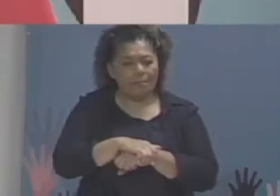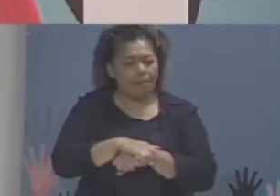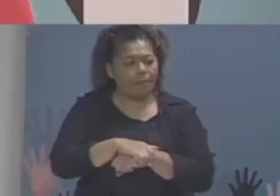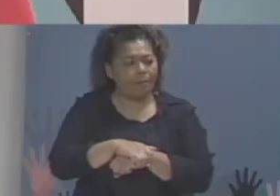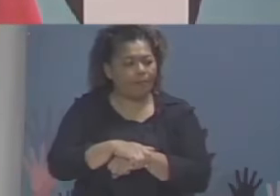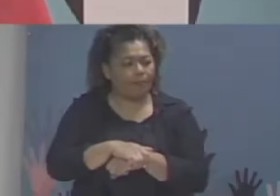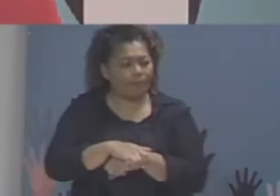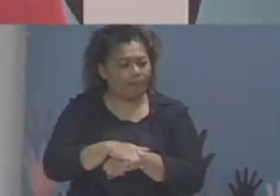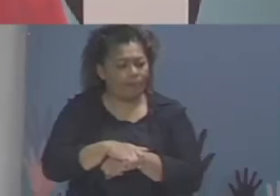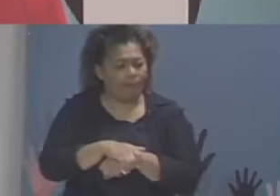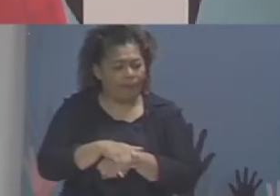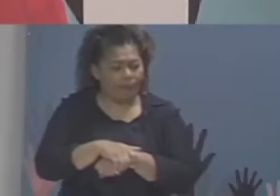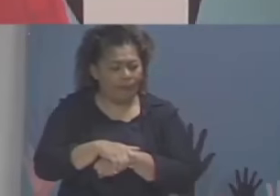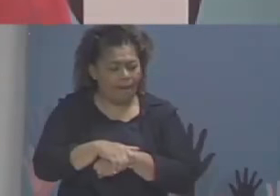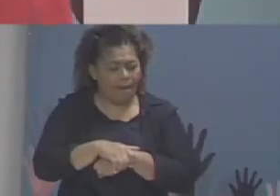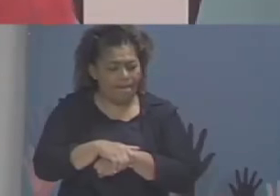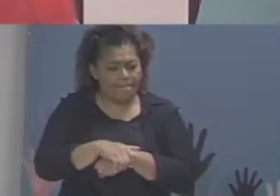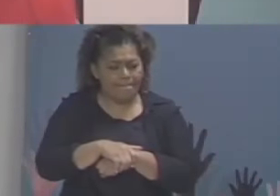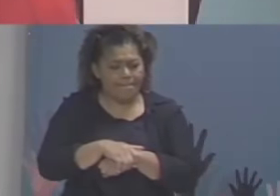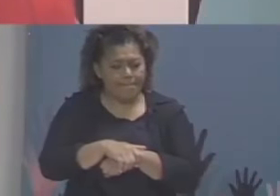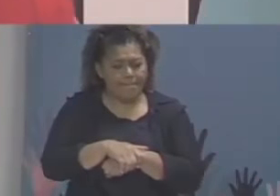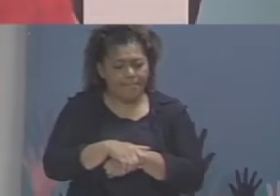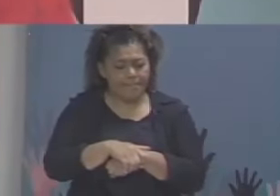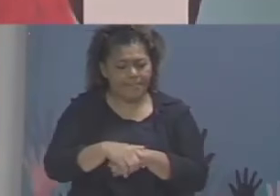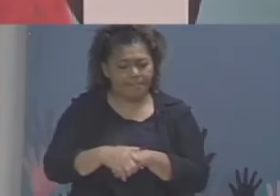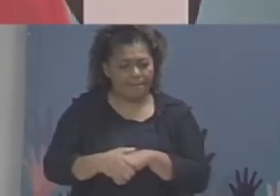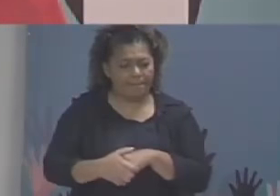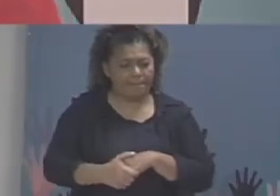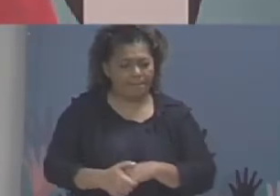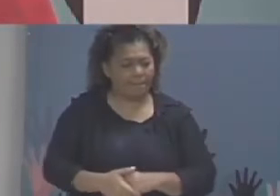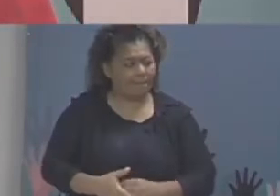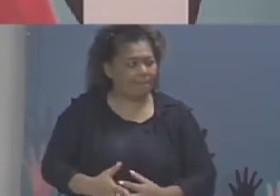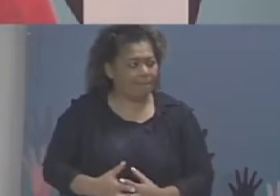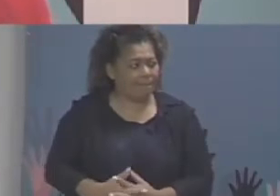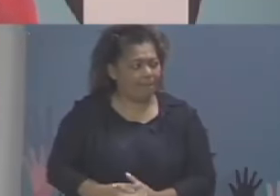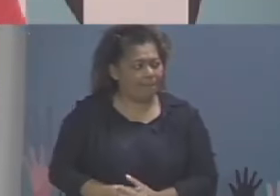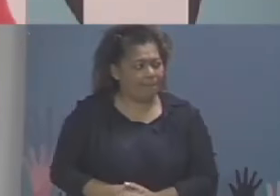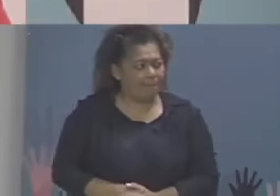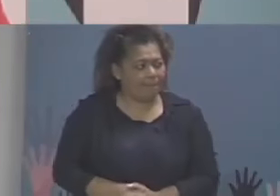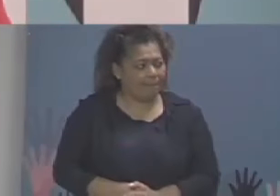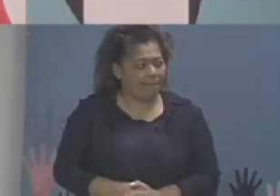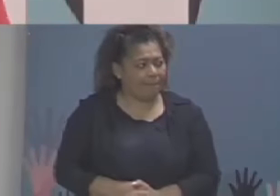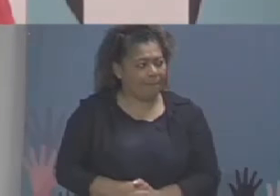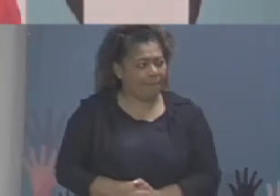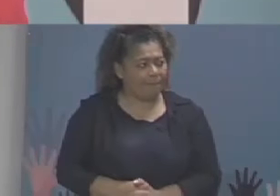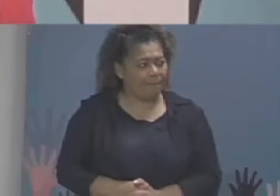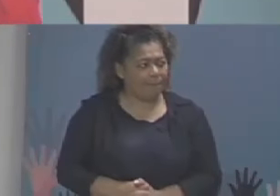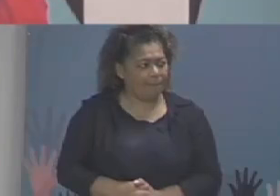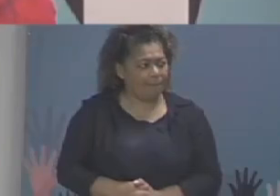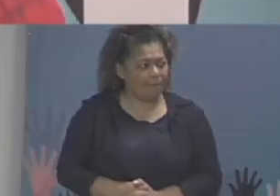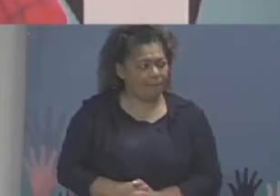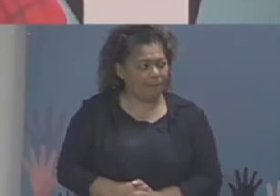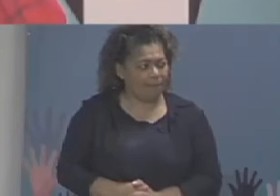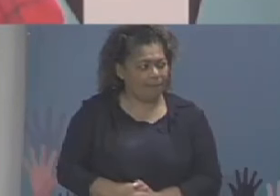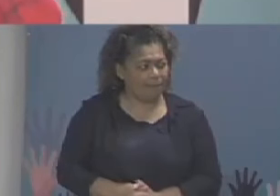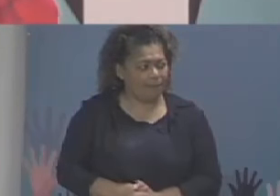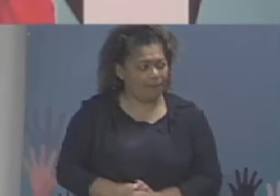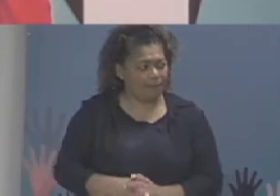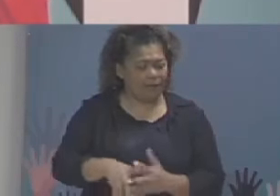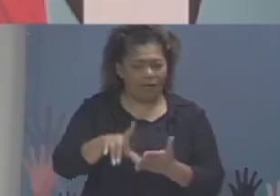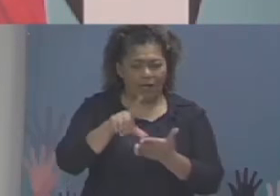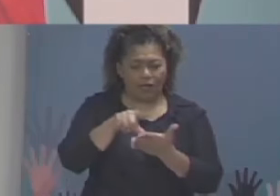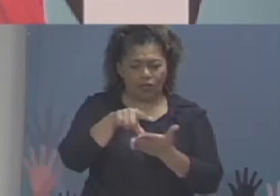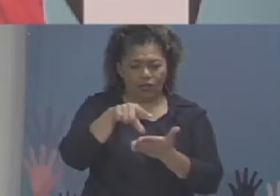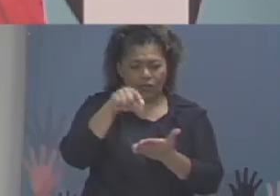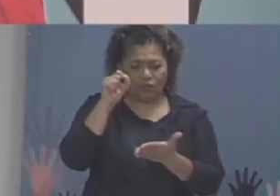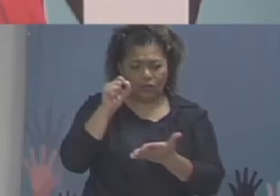Mas vai responder o bloco inteiro? As 9 questões? Não, sorteio. O candidato, eu estou tirando a dúvida. Ele, ao sorteio, e